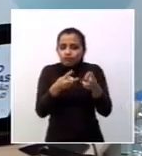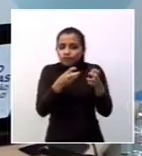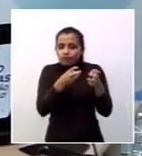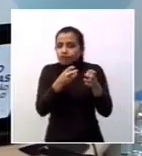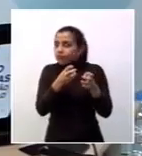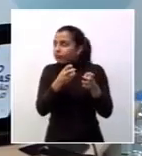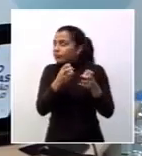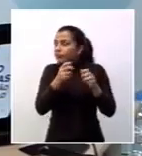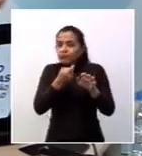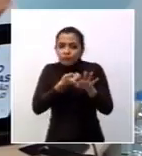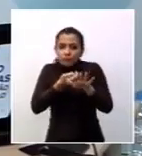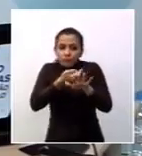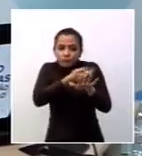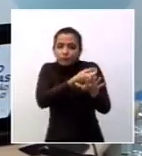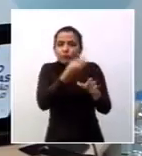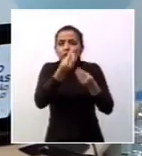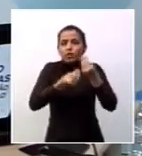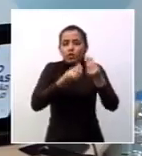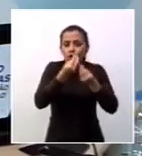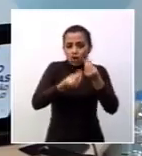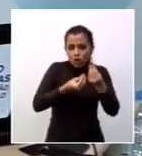da aula, eu gostaria que você